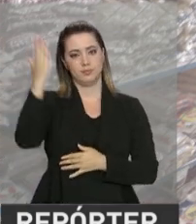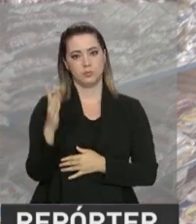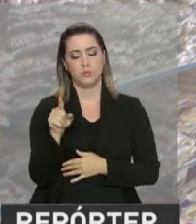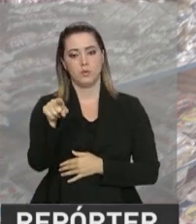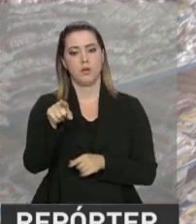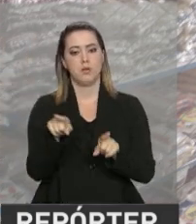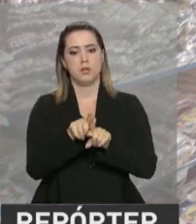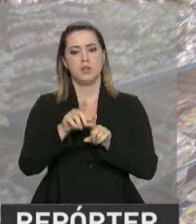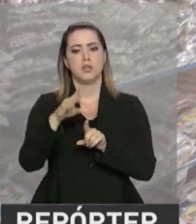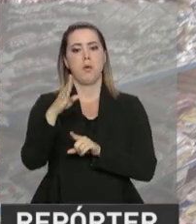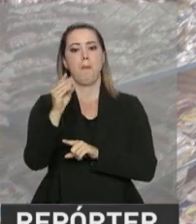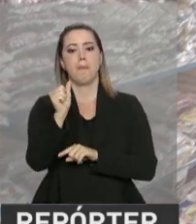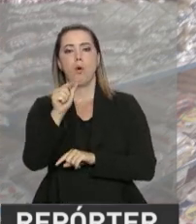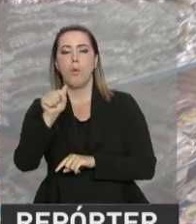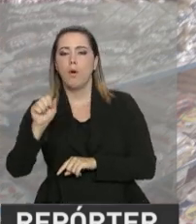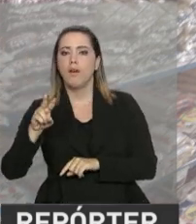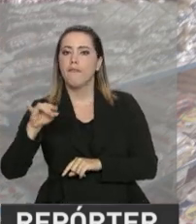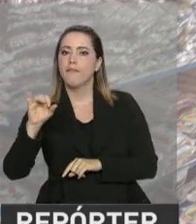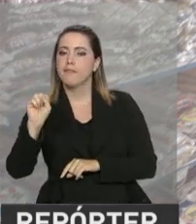Boa Vista, de